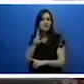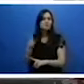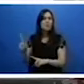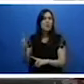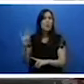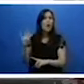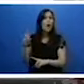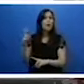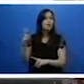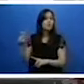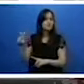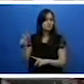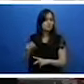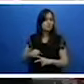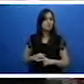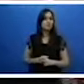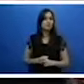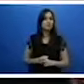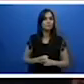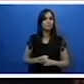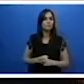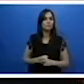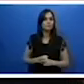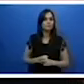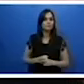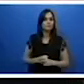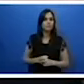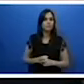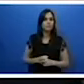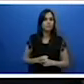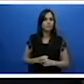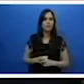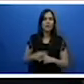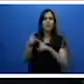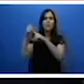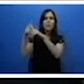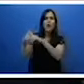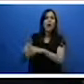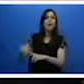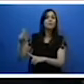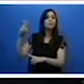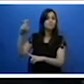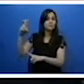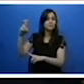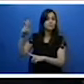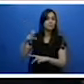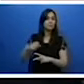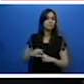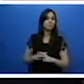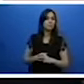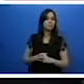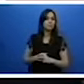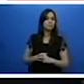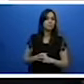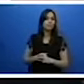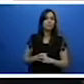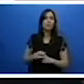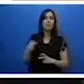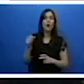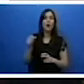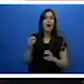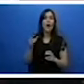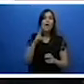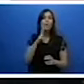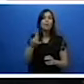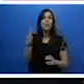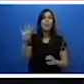nós usamos no inverso aqui, né? Então, aqui, ó, tabuada do 5. Eu estou procurando o que mesmo? Eu